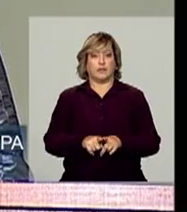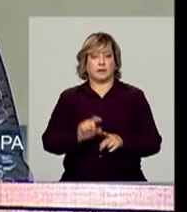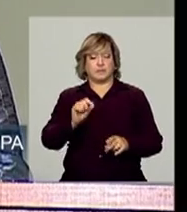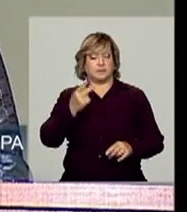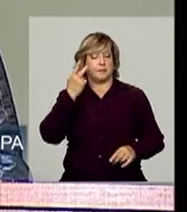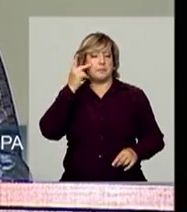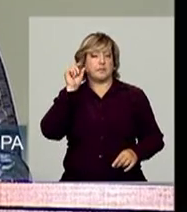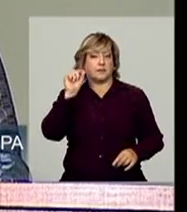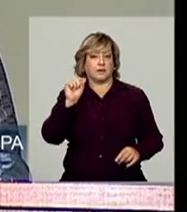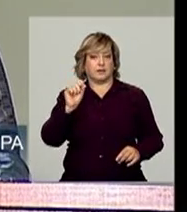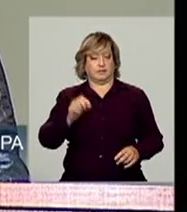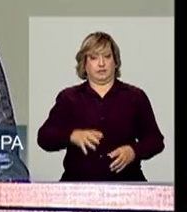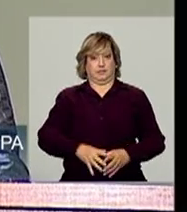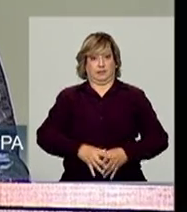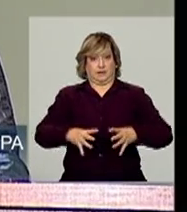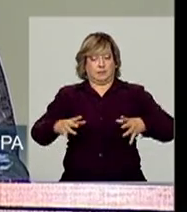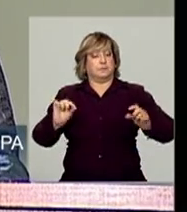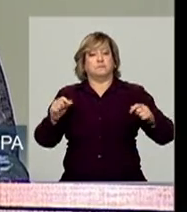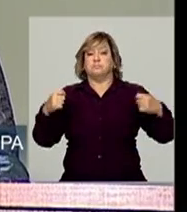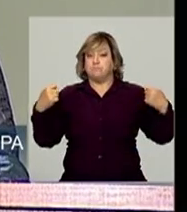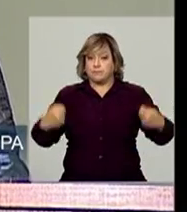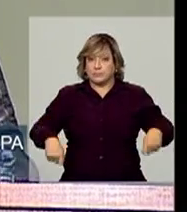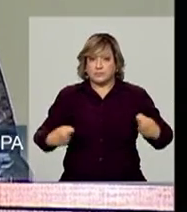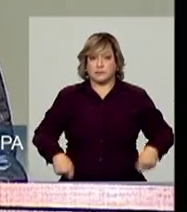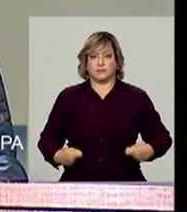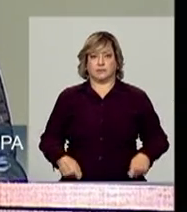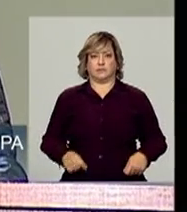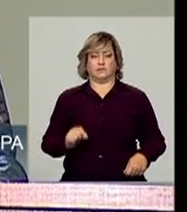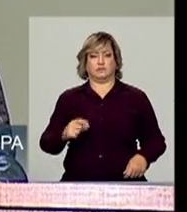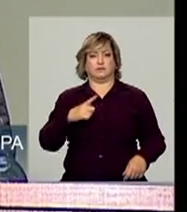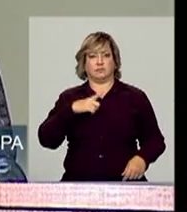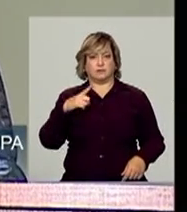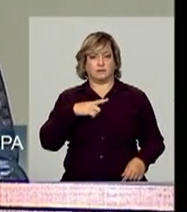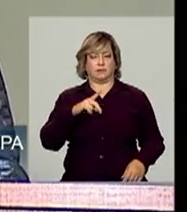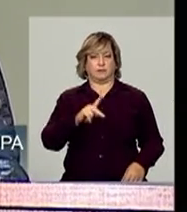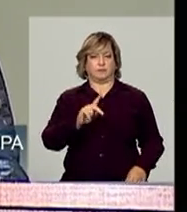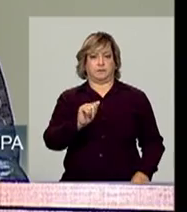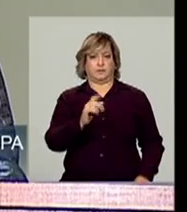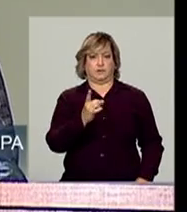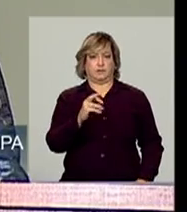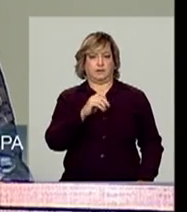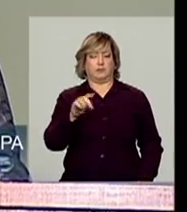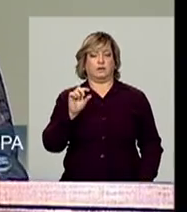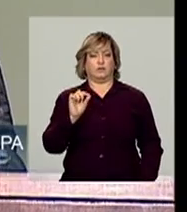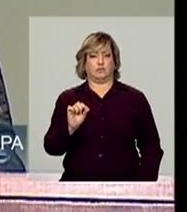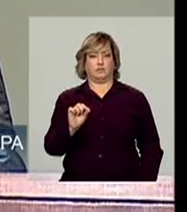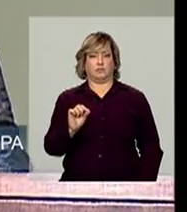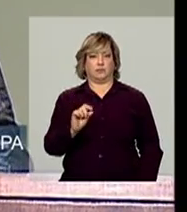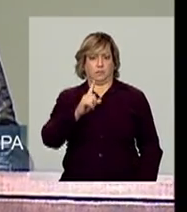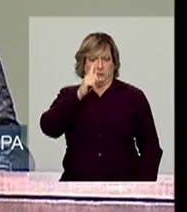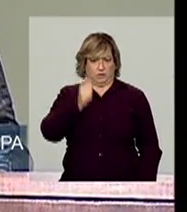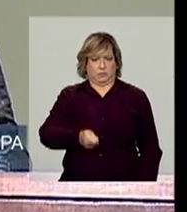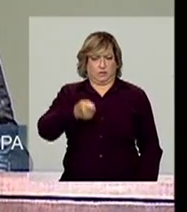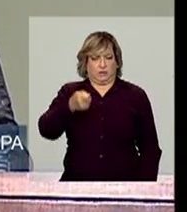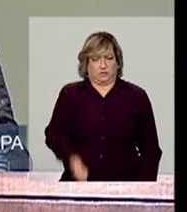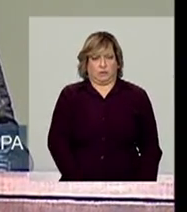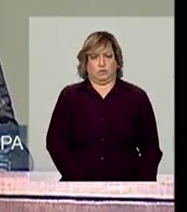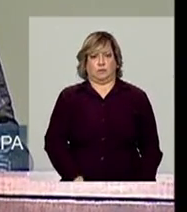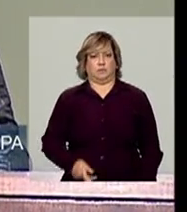crescer, era necessário ter padrões autoritários de